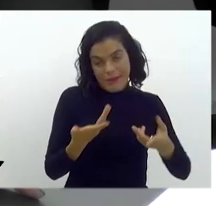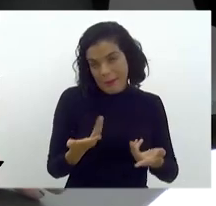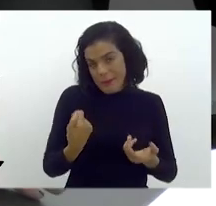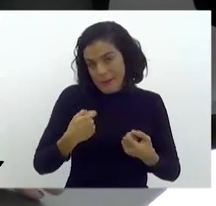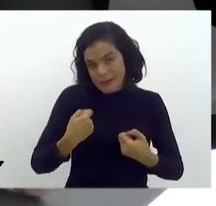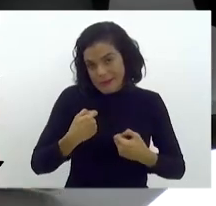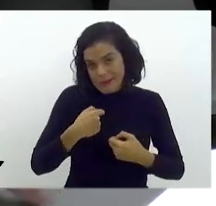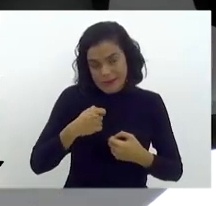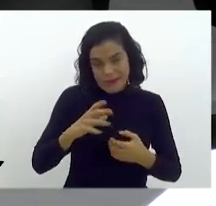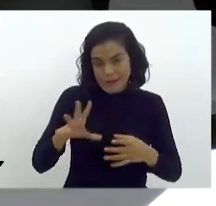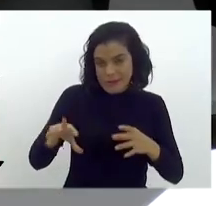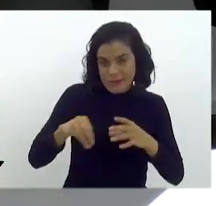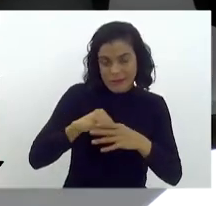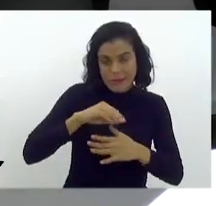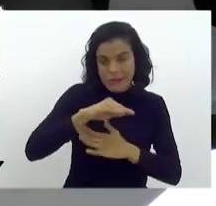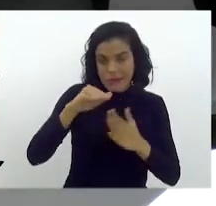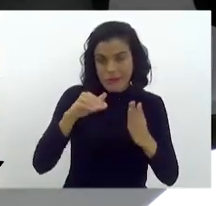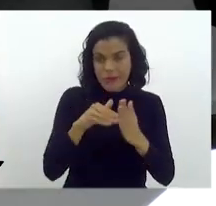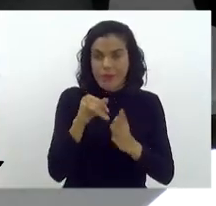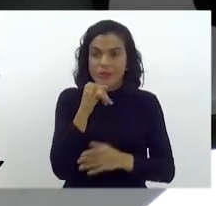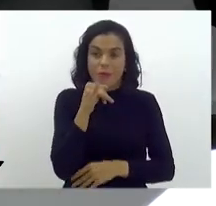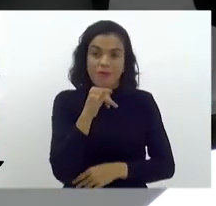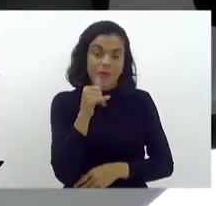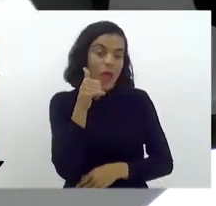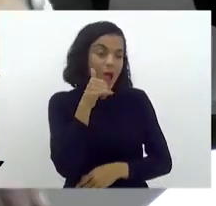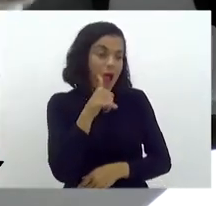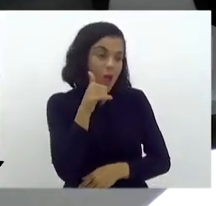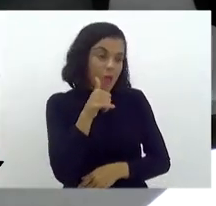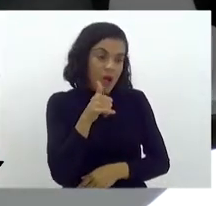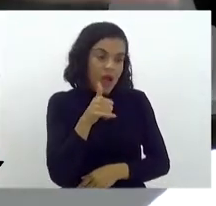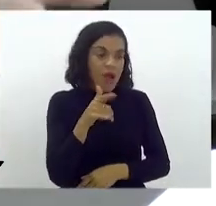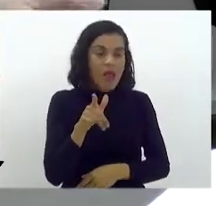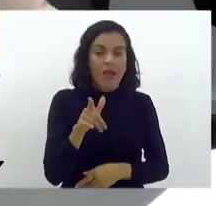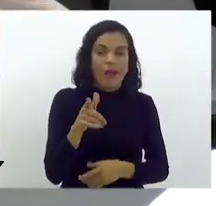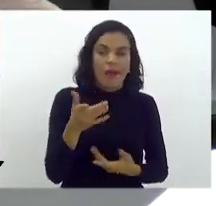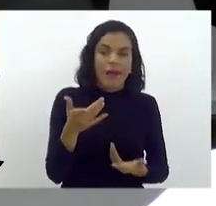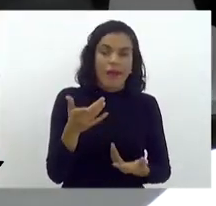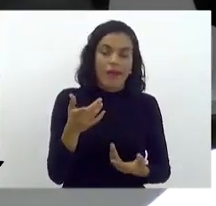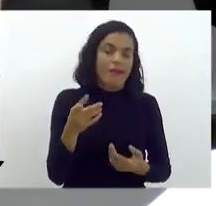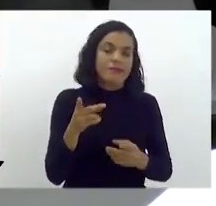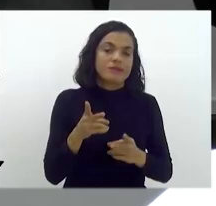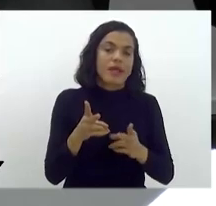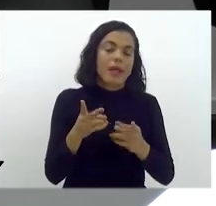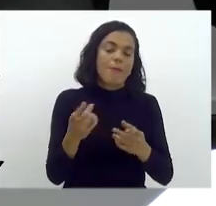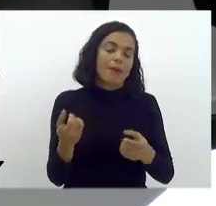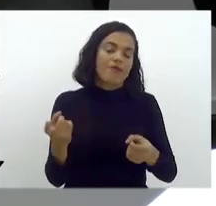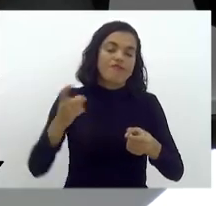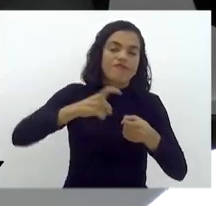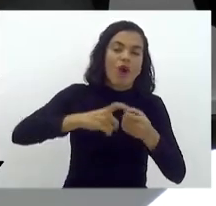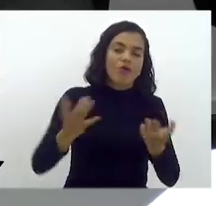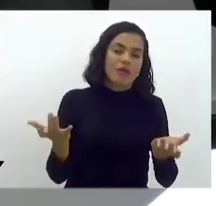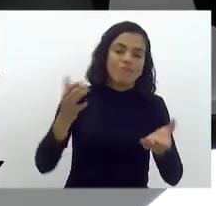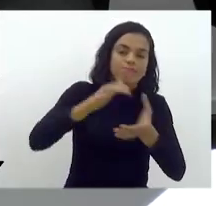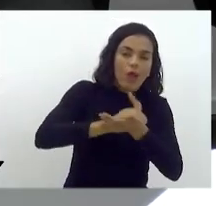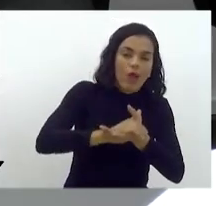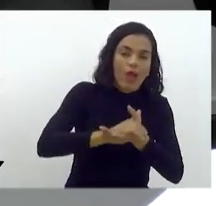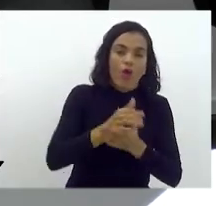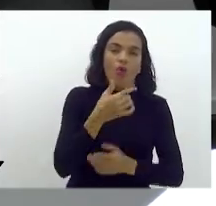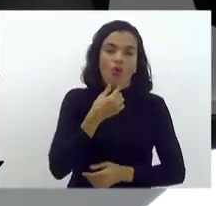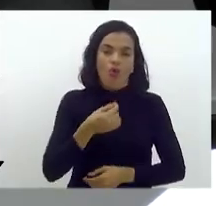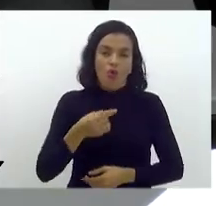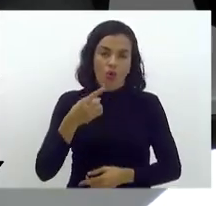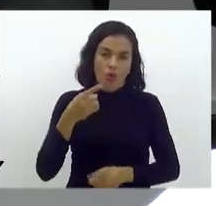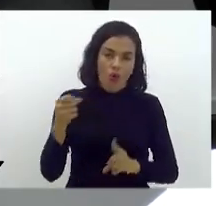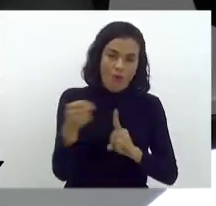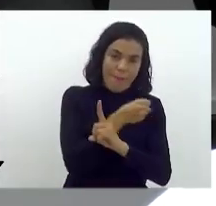né achar por exemplo que a mulher causou achar que a mulher volta para o agressor isso pode causar um risco para ela porque ela volta